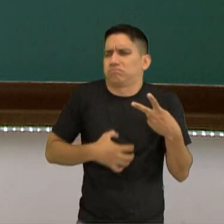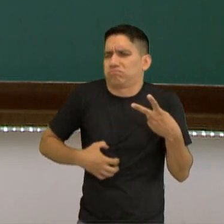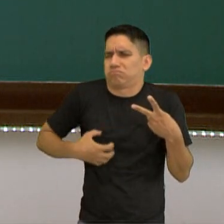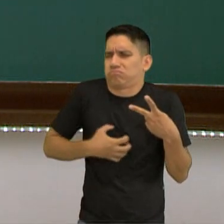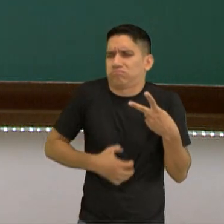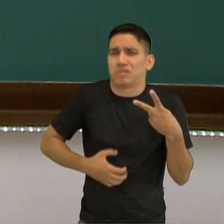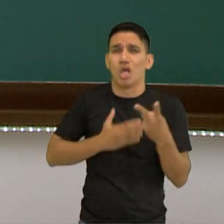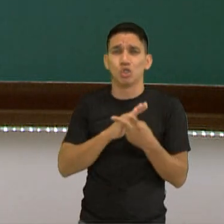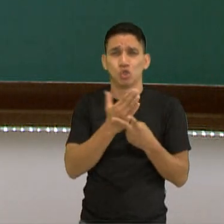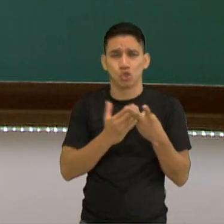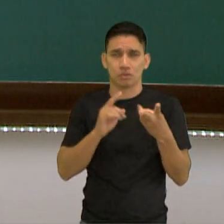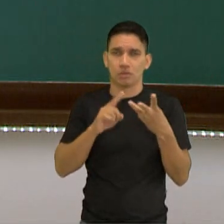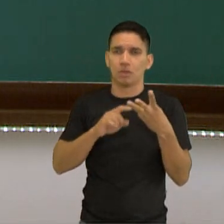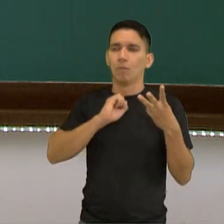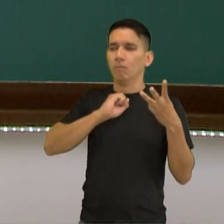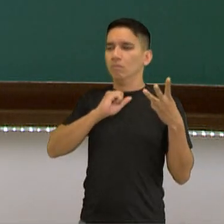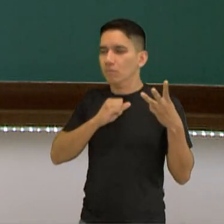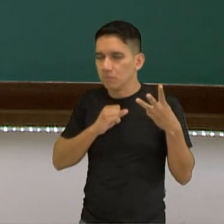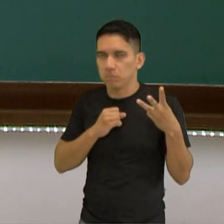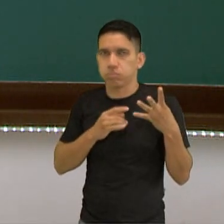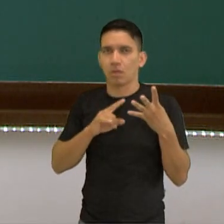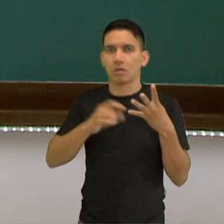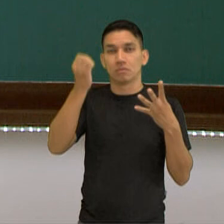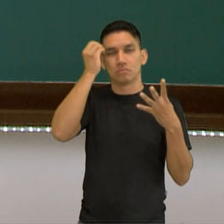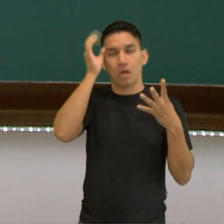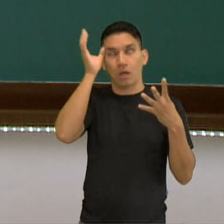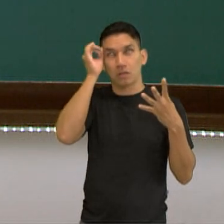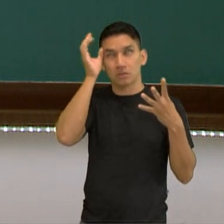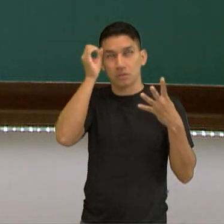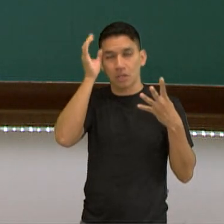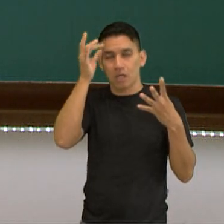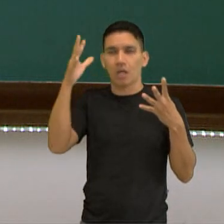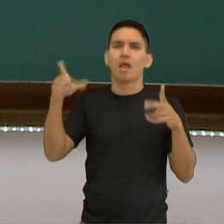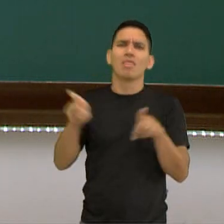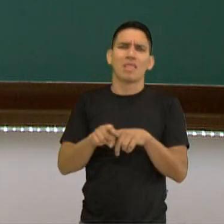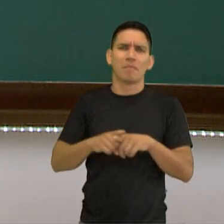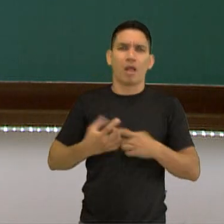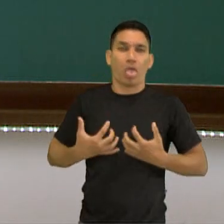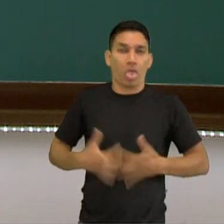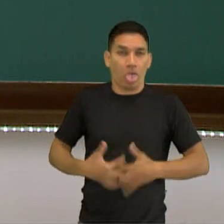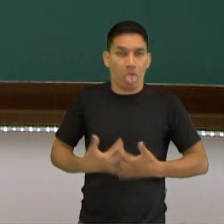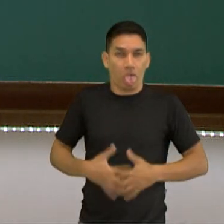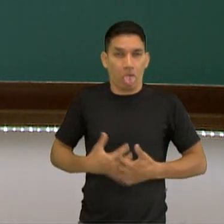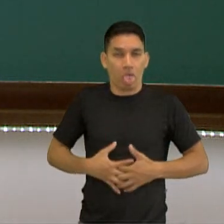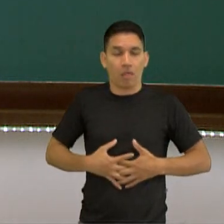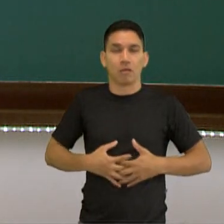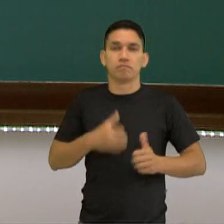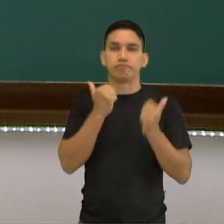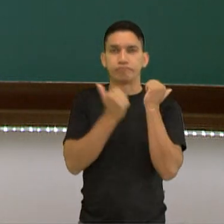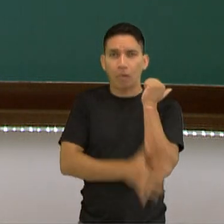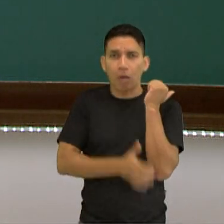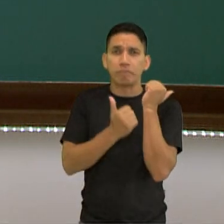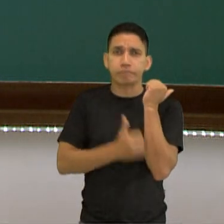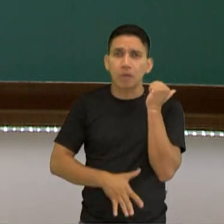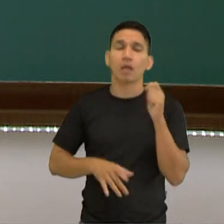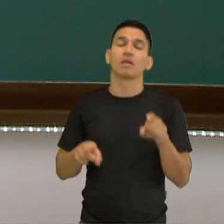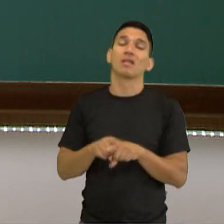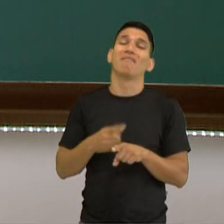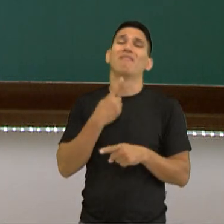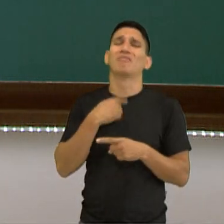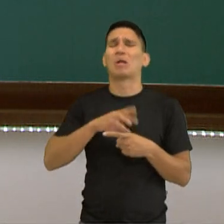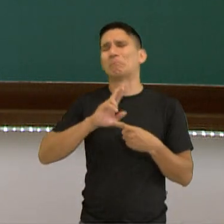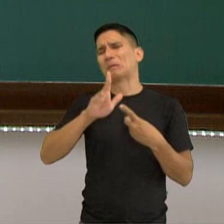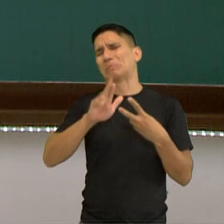dores de cabeça, desarranjos intestinais, né? Então, questões da ânsia, de vômito, dores